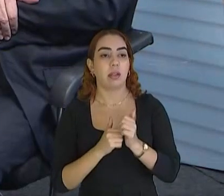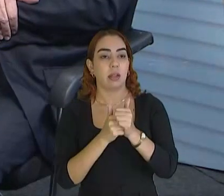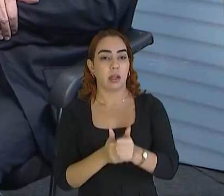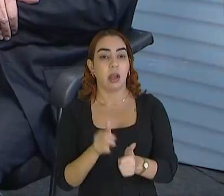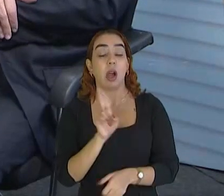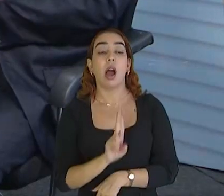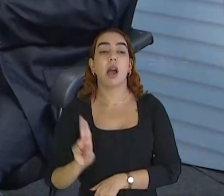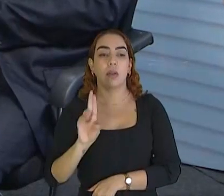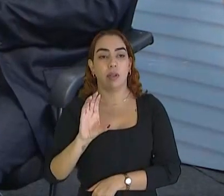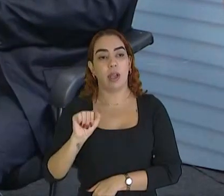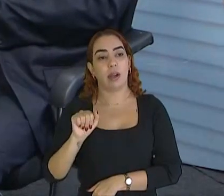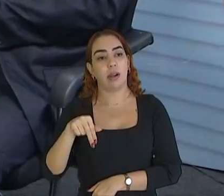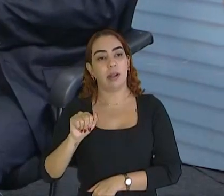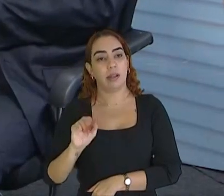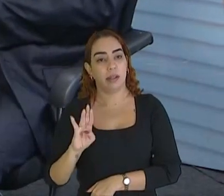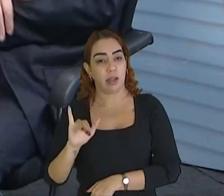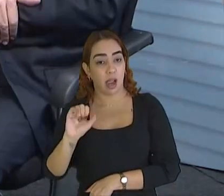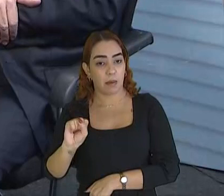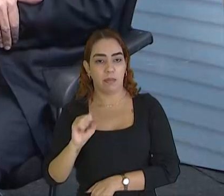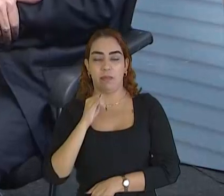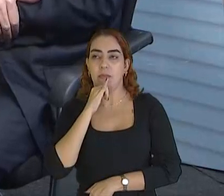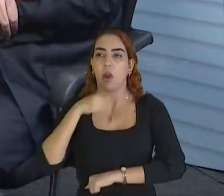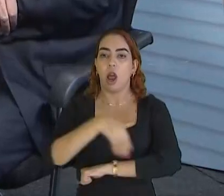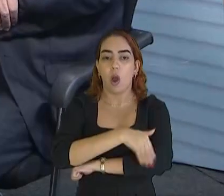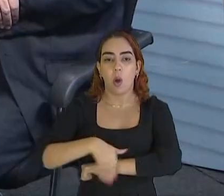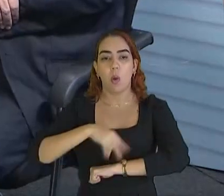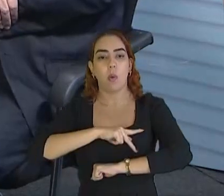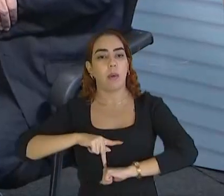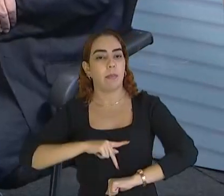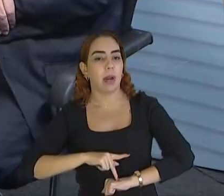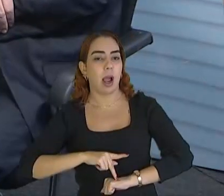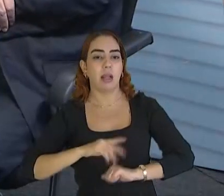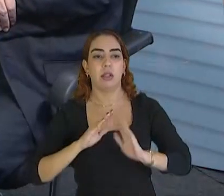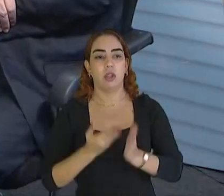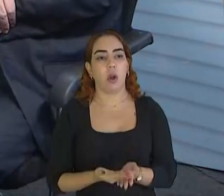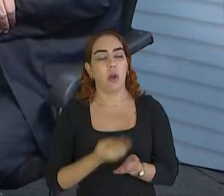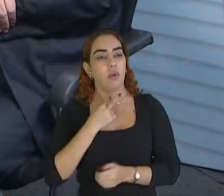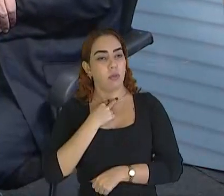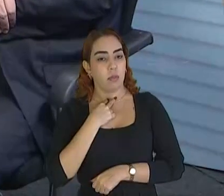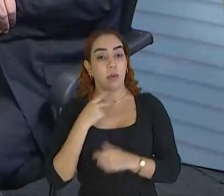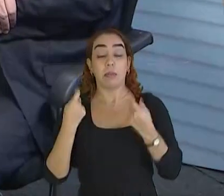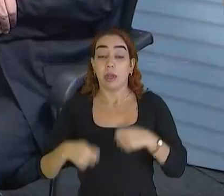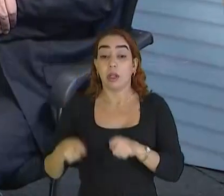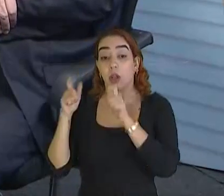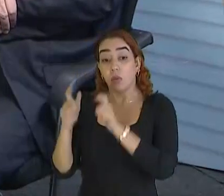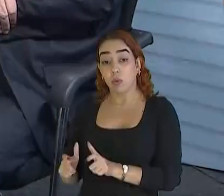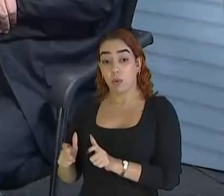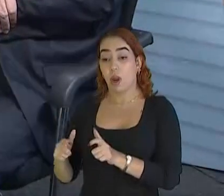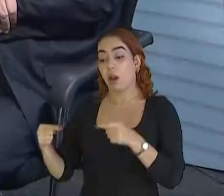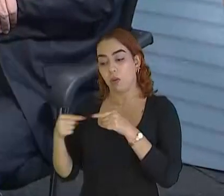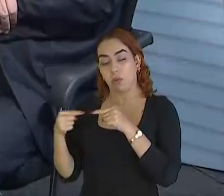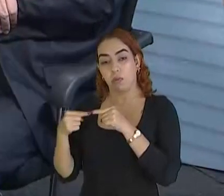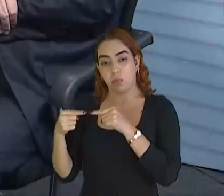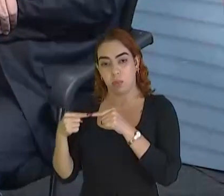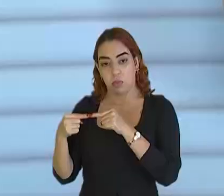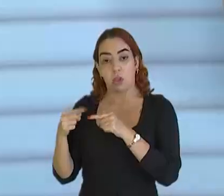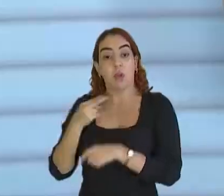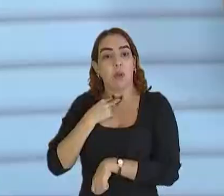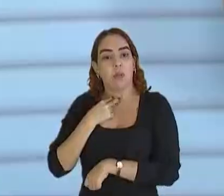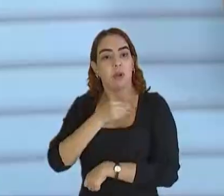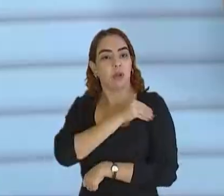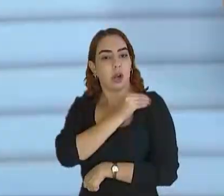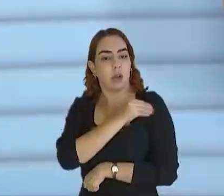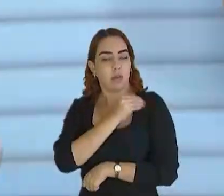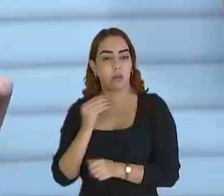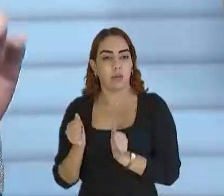utilização de cannabis. Mas né? Não pode ser da praça, tá... etc. Exatamente. Não pode ser espaço público, não pode ser associado a álcool. Né? Isso reduziu,